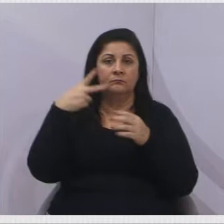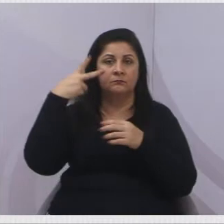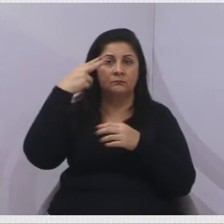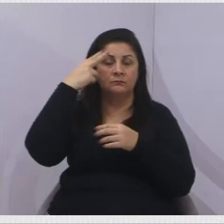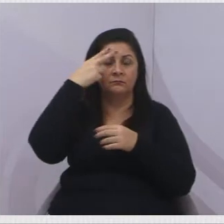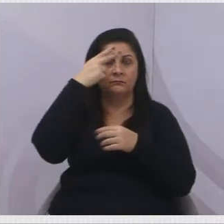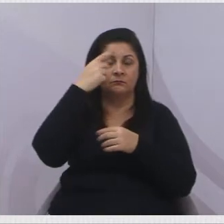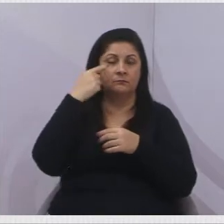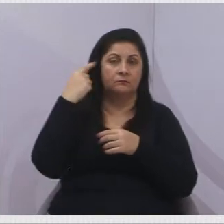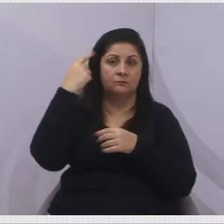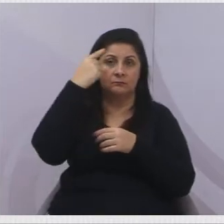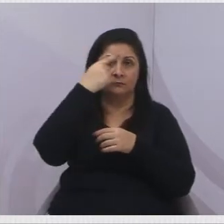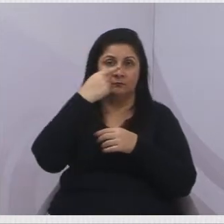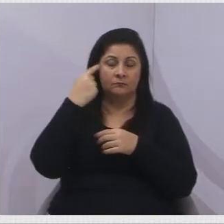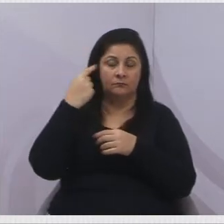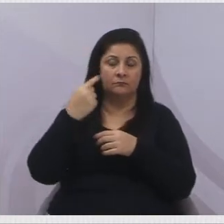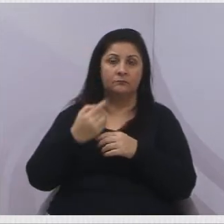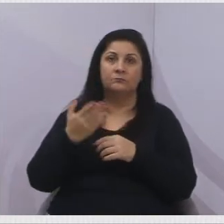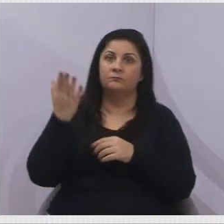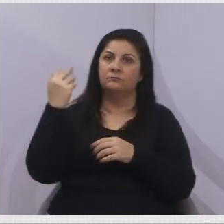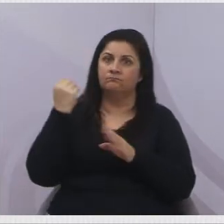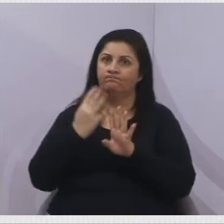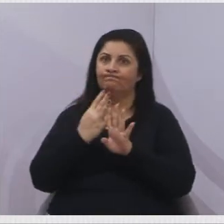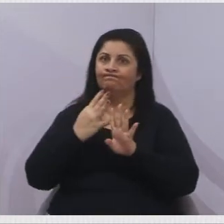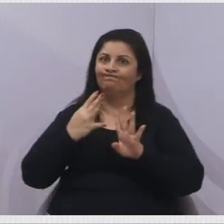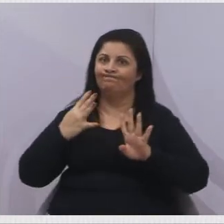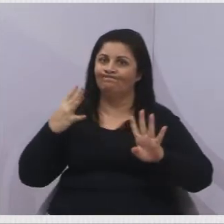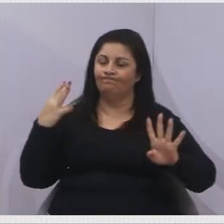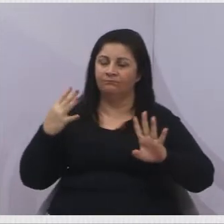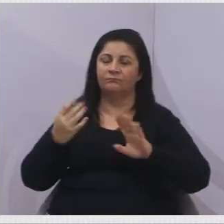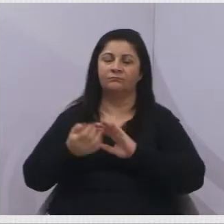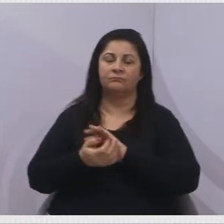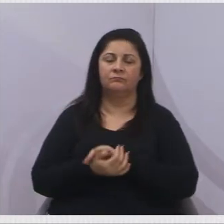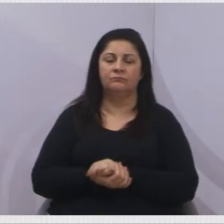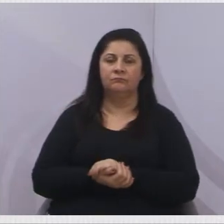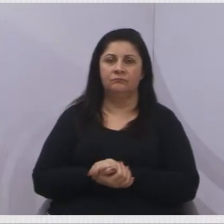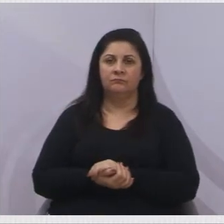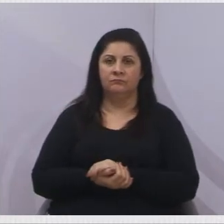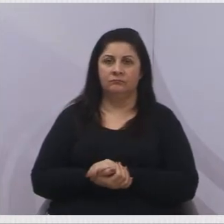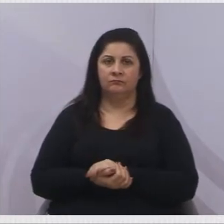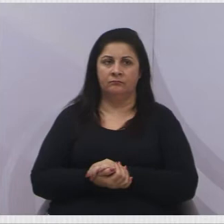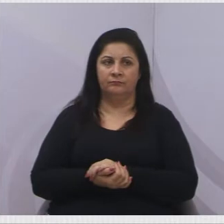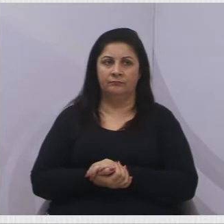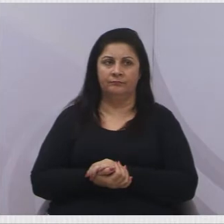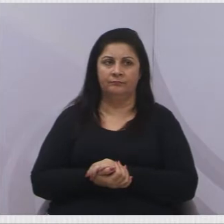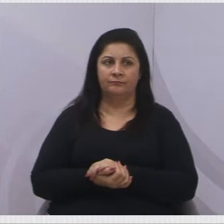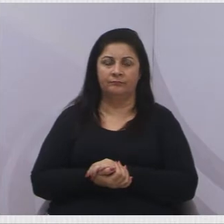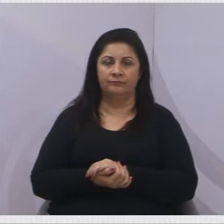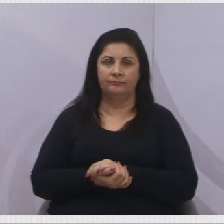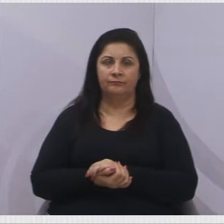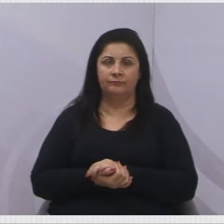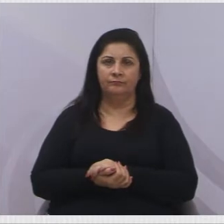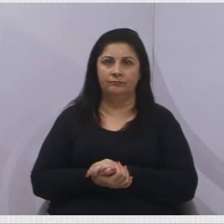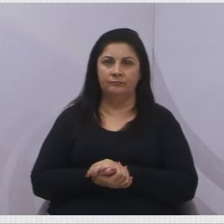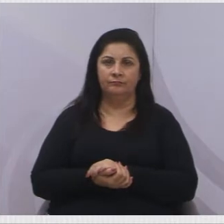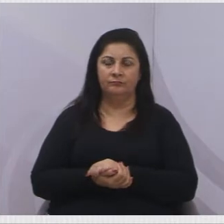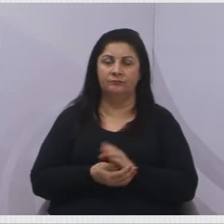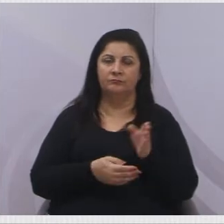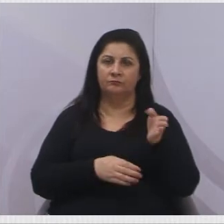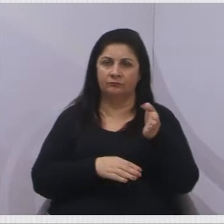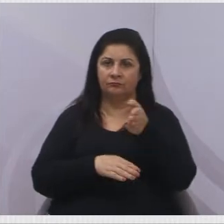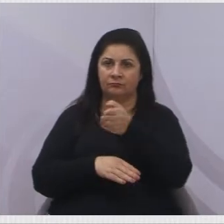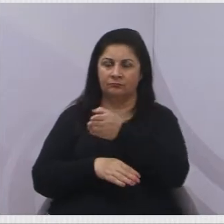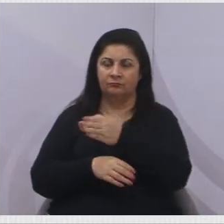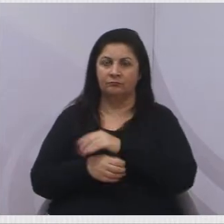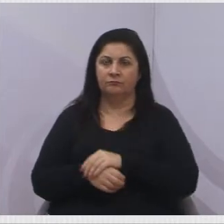e calásio, que era uma demanda reprimida anteriormente. O próximo quadro